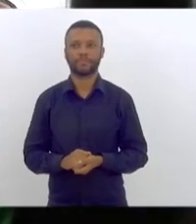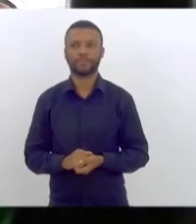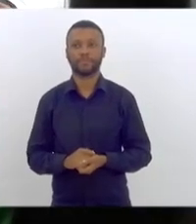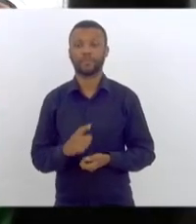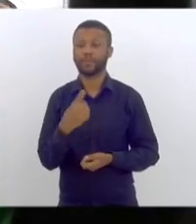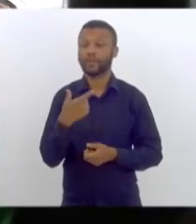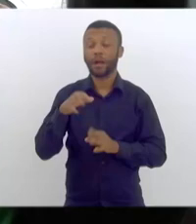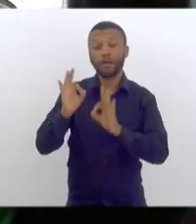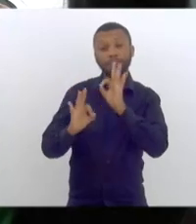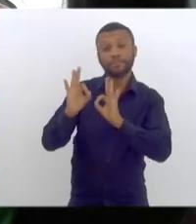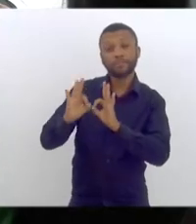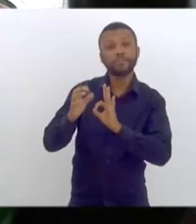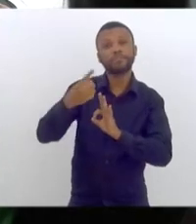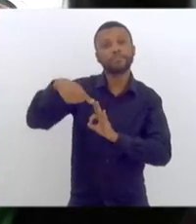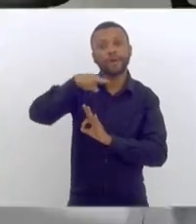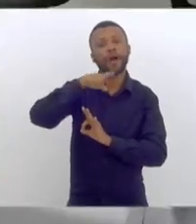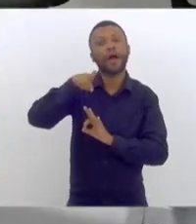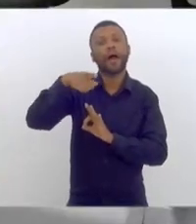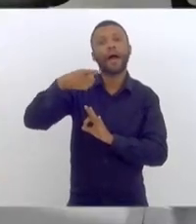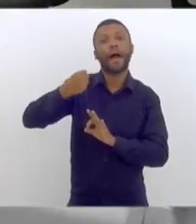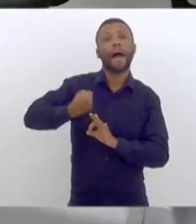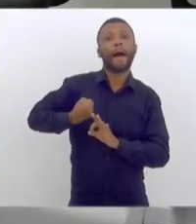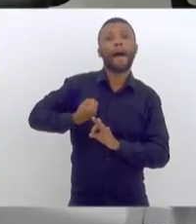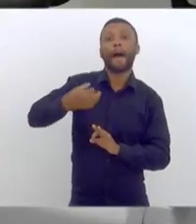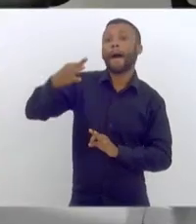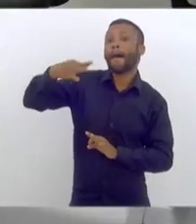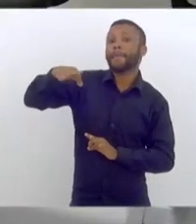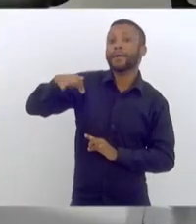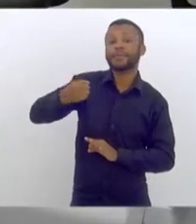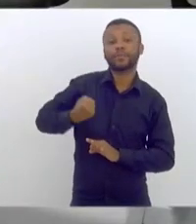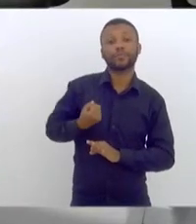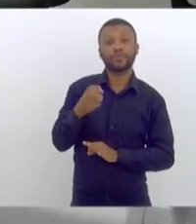é para vocês é a página 5